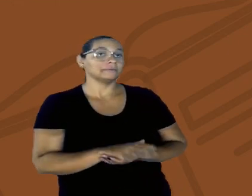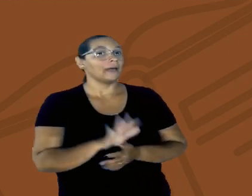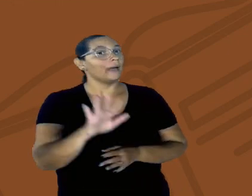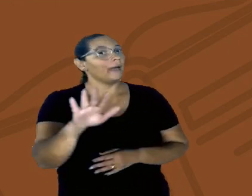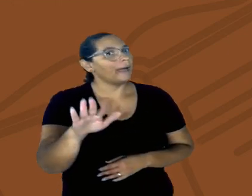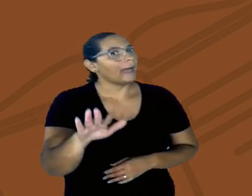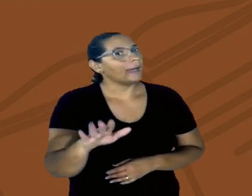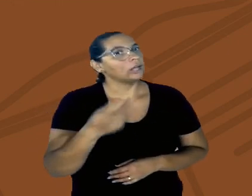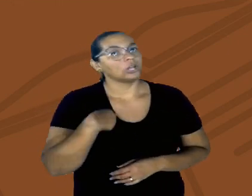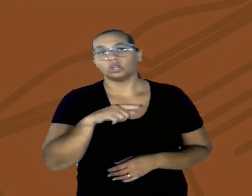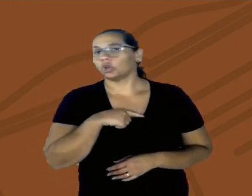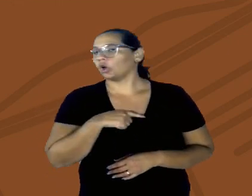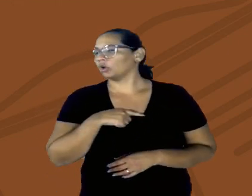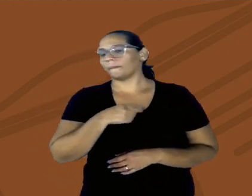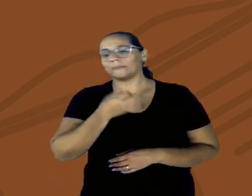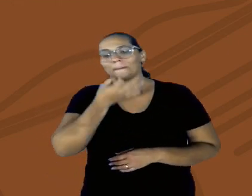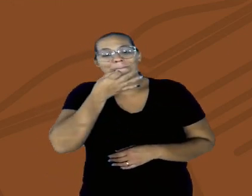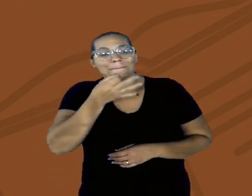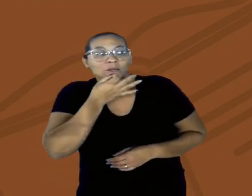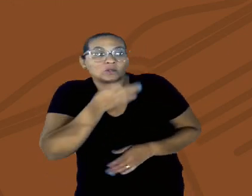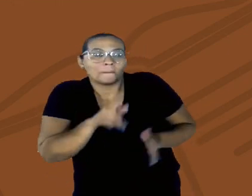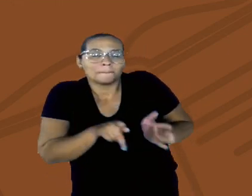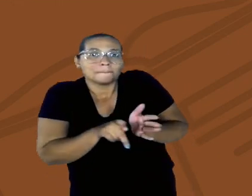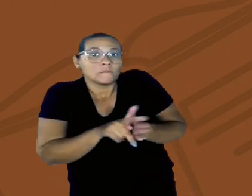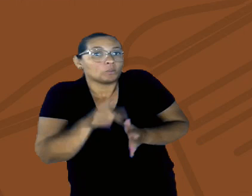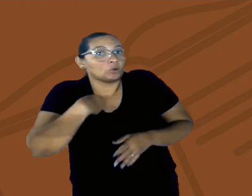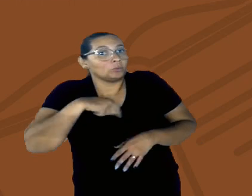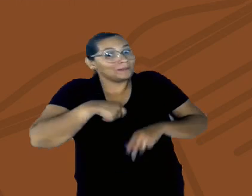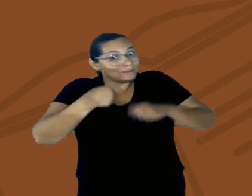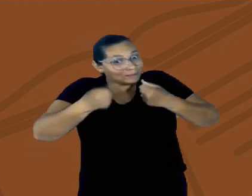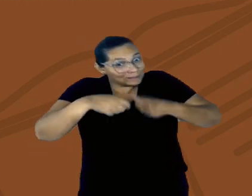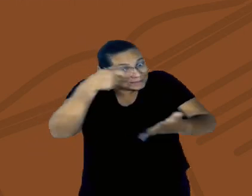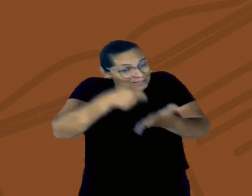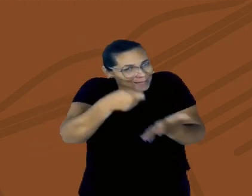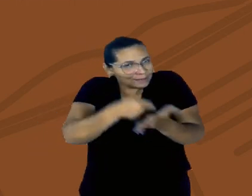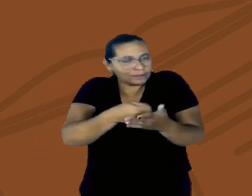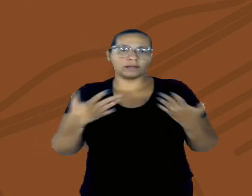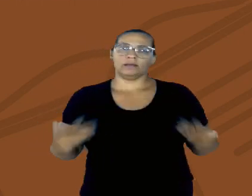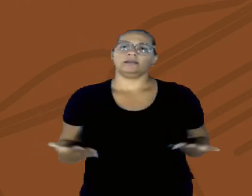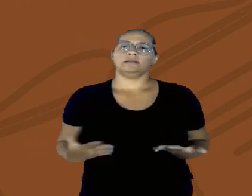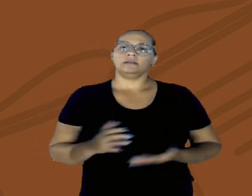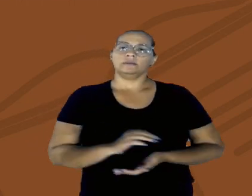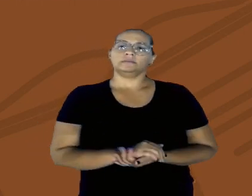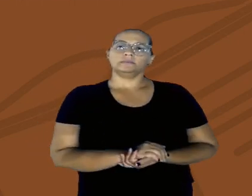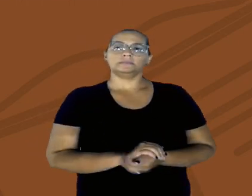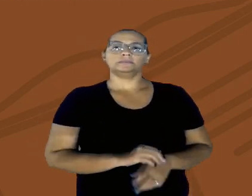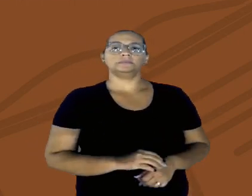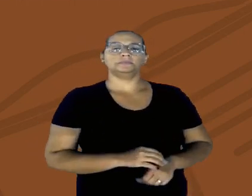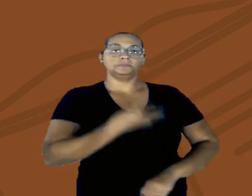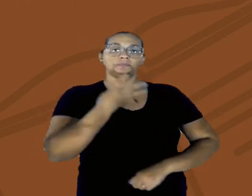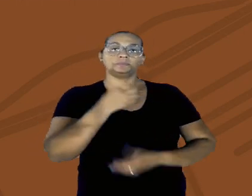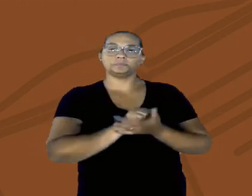achismo. Precisamos ter essa clareza, ok? Muito bem. 4.